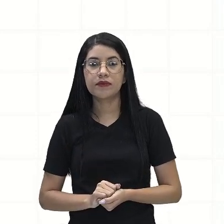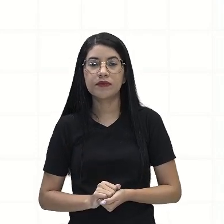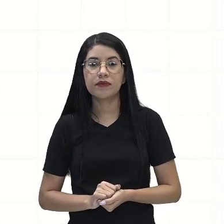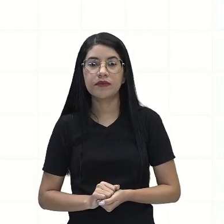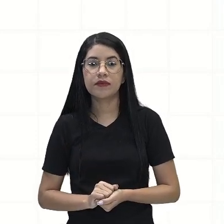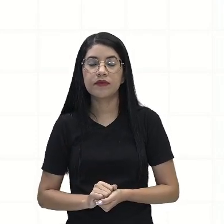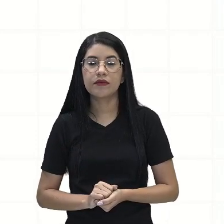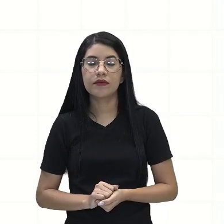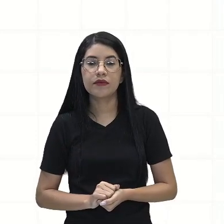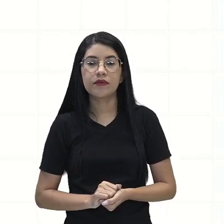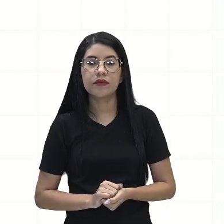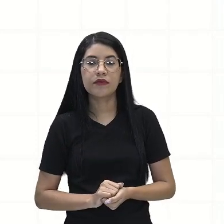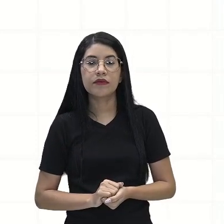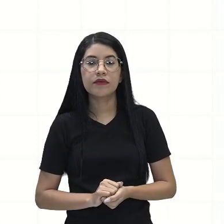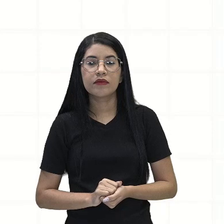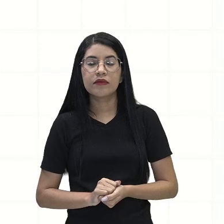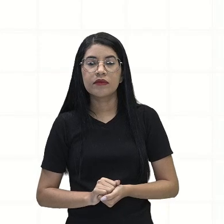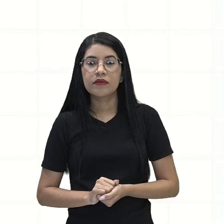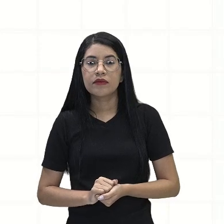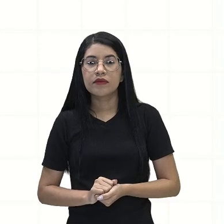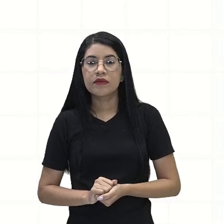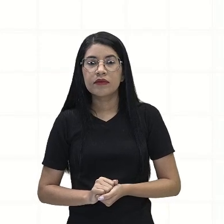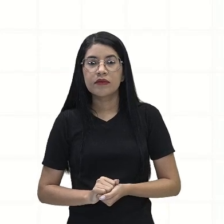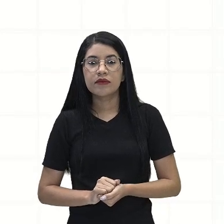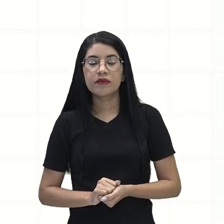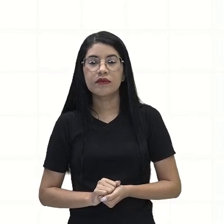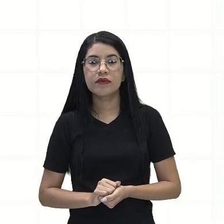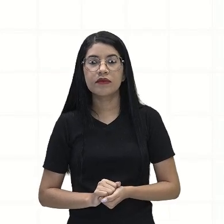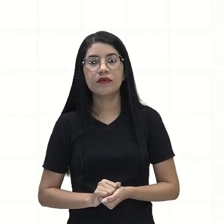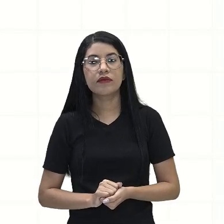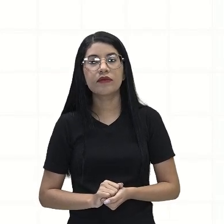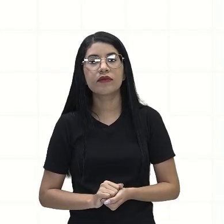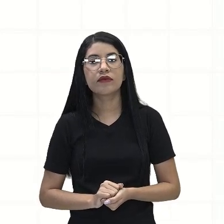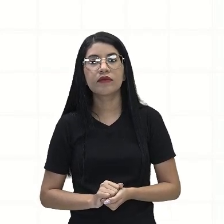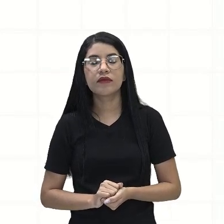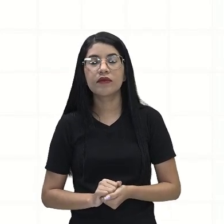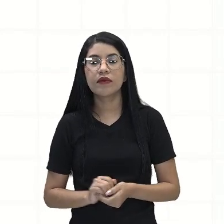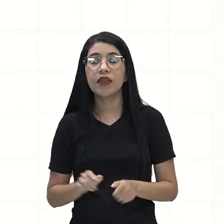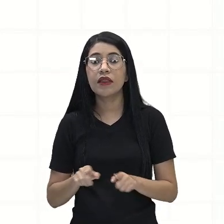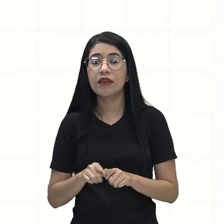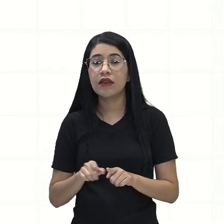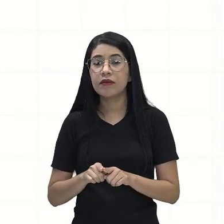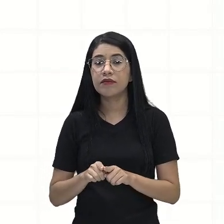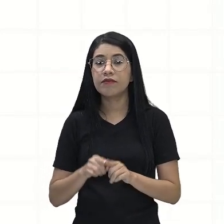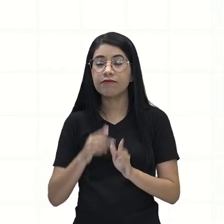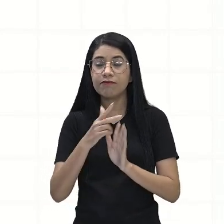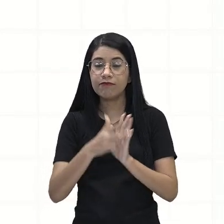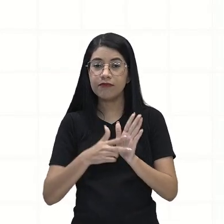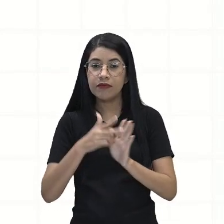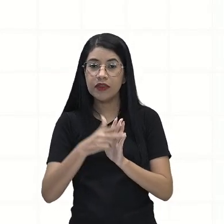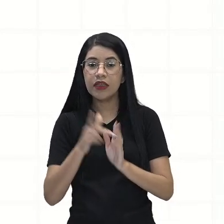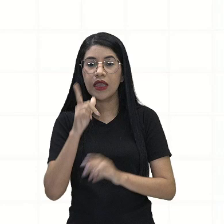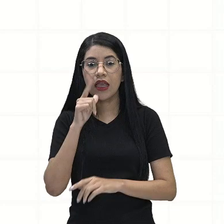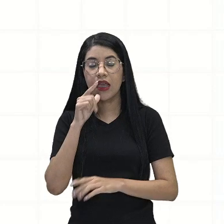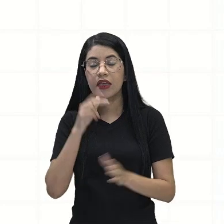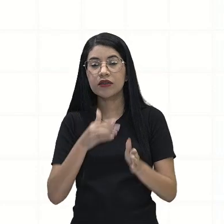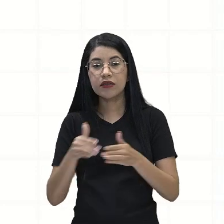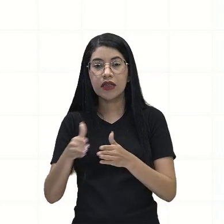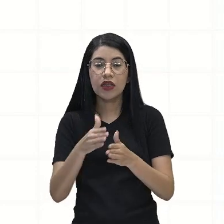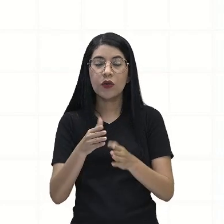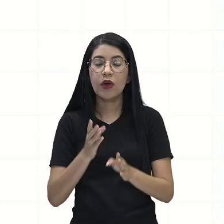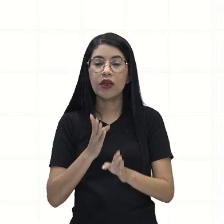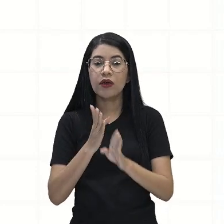aqui mais um mapinha. E aí nós temos as principais ferrovias e hidrovias, né? Aí a gente já